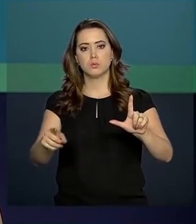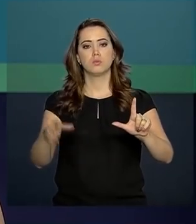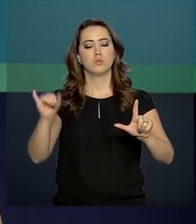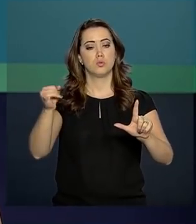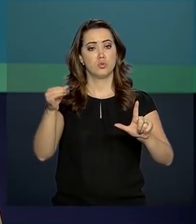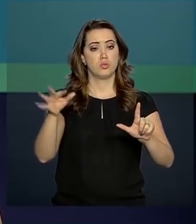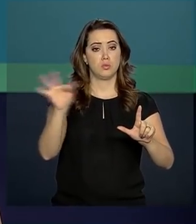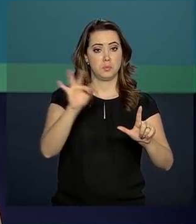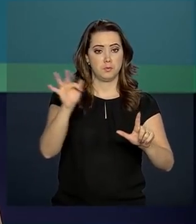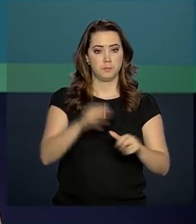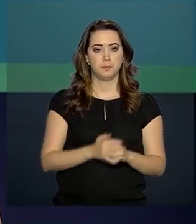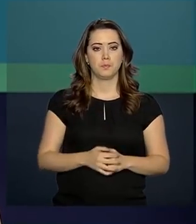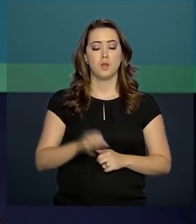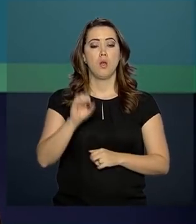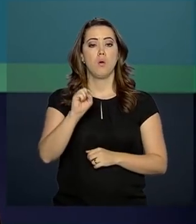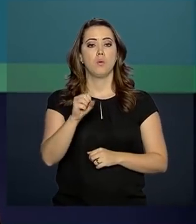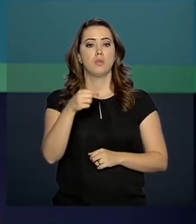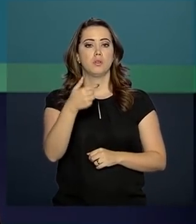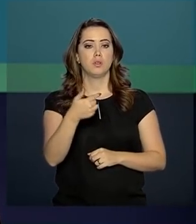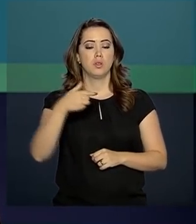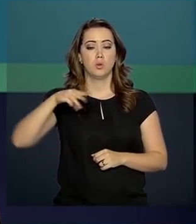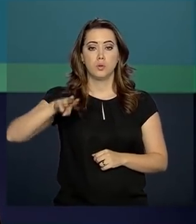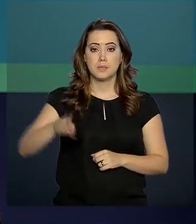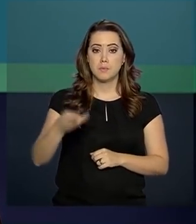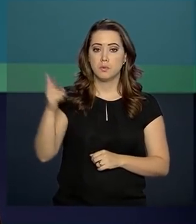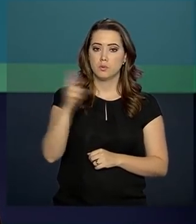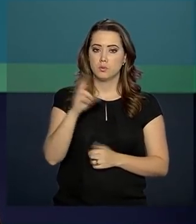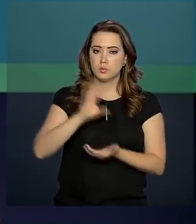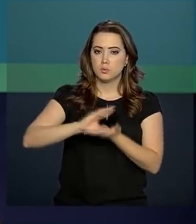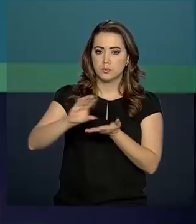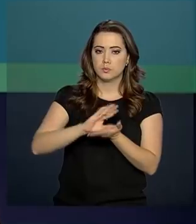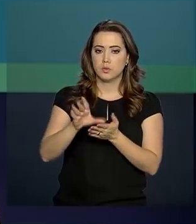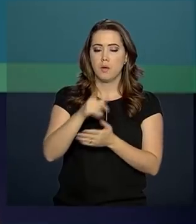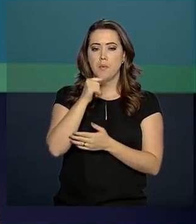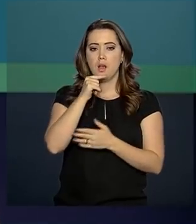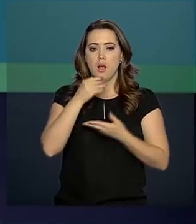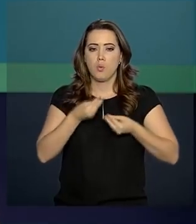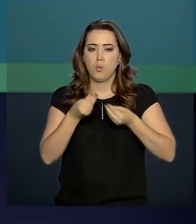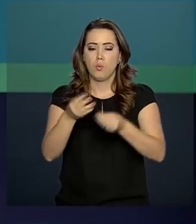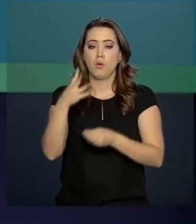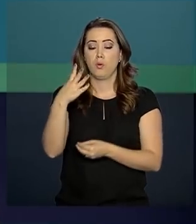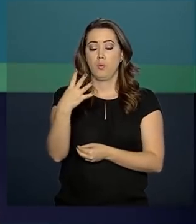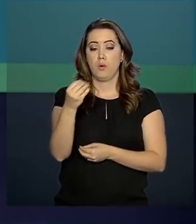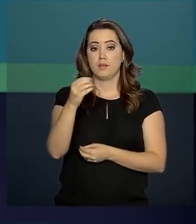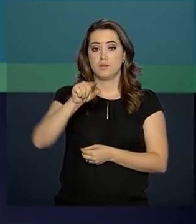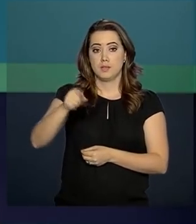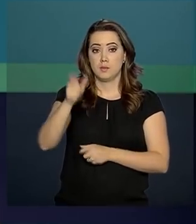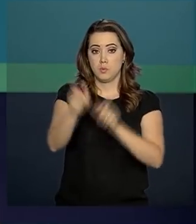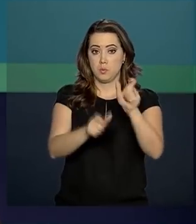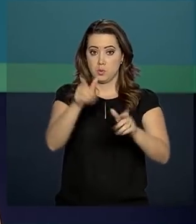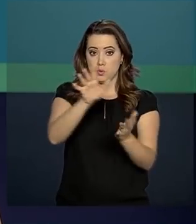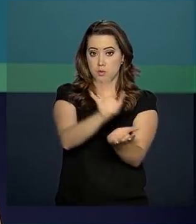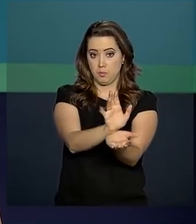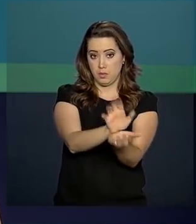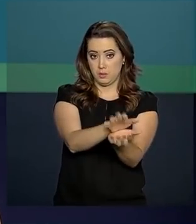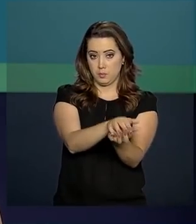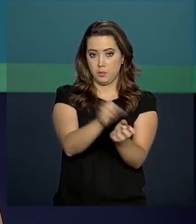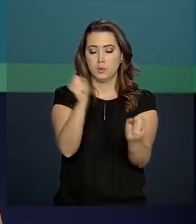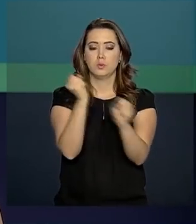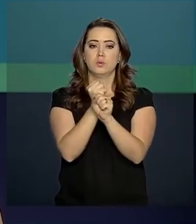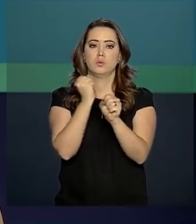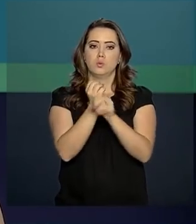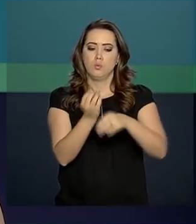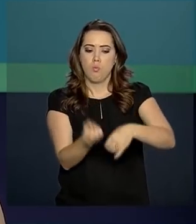fevereiro. 82 milhões de reais vão ser investidos para levar água a 400 mil pernambucanos. Construção